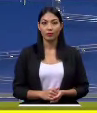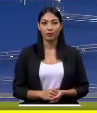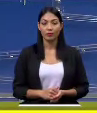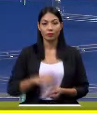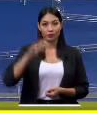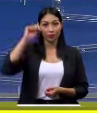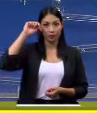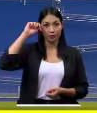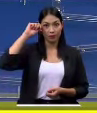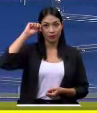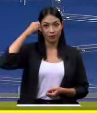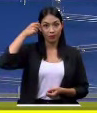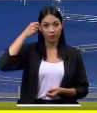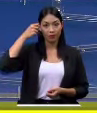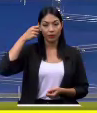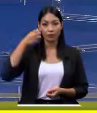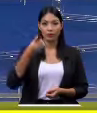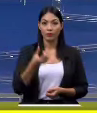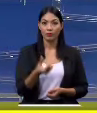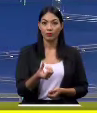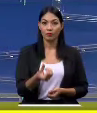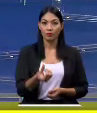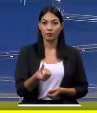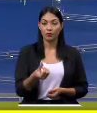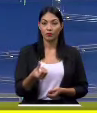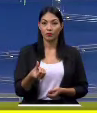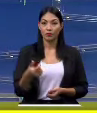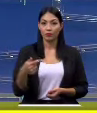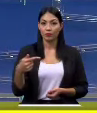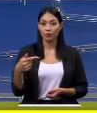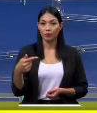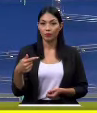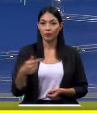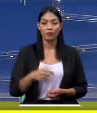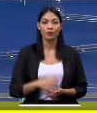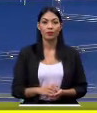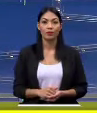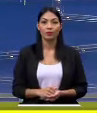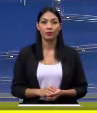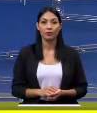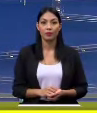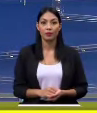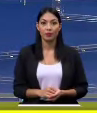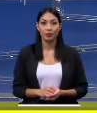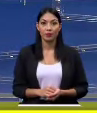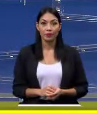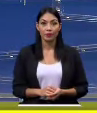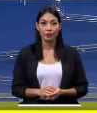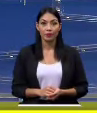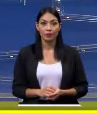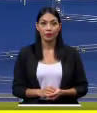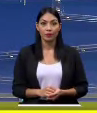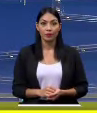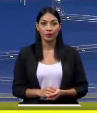Bola preta, número 67. Preta,